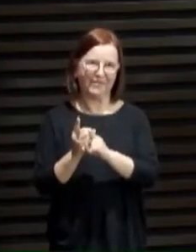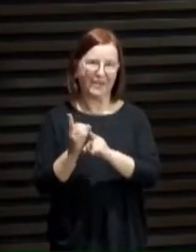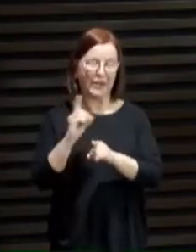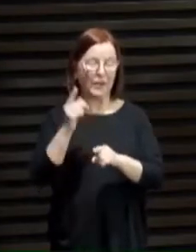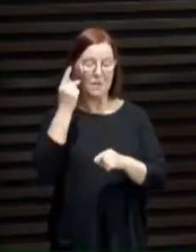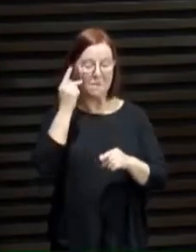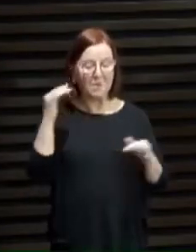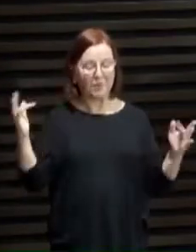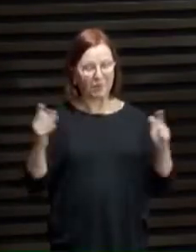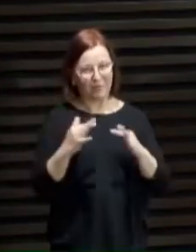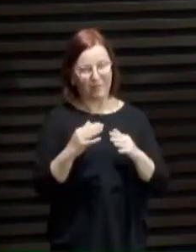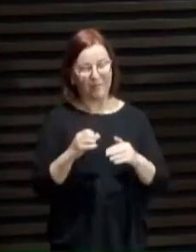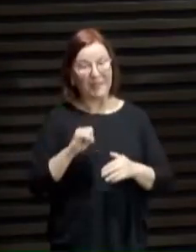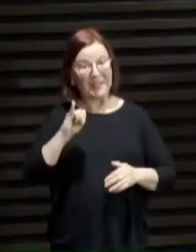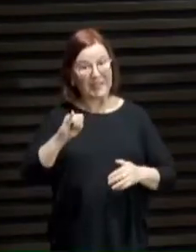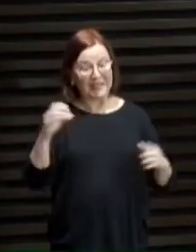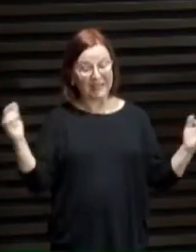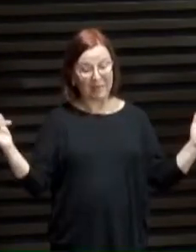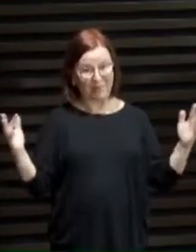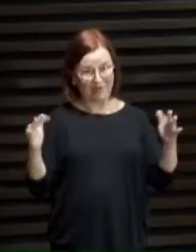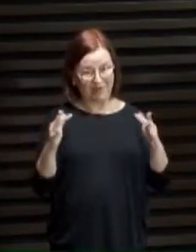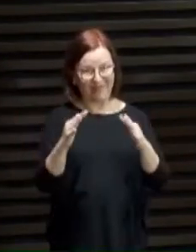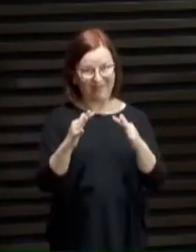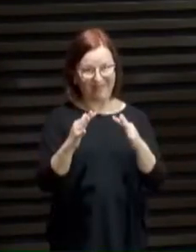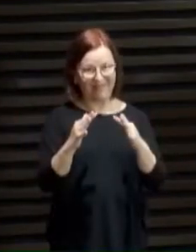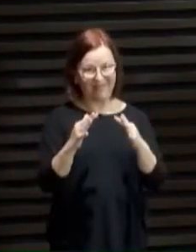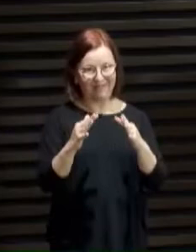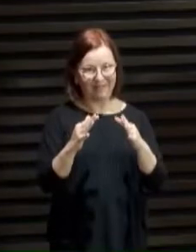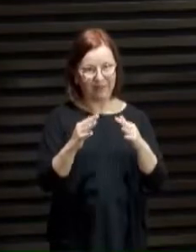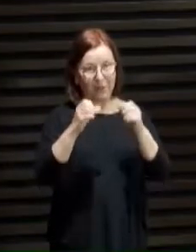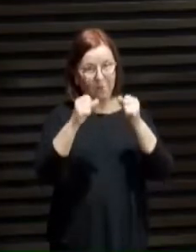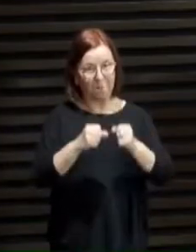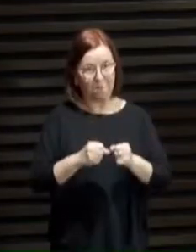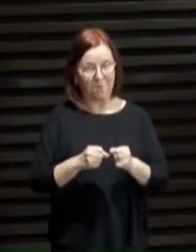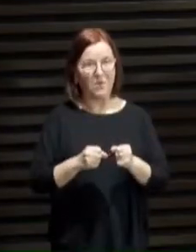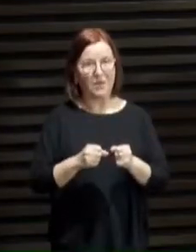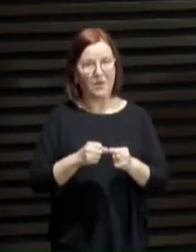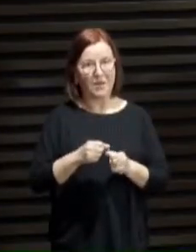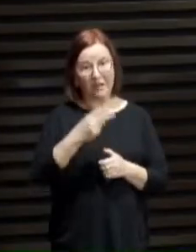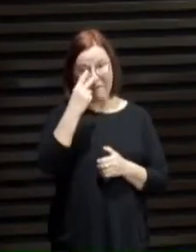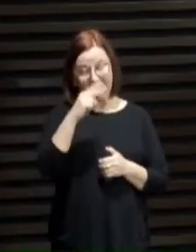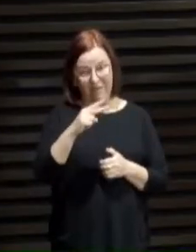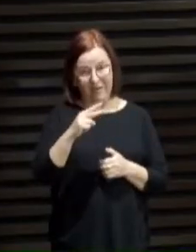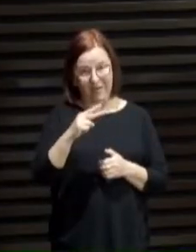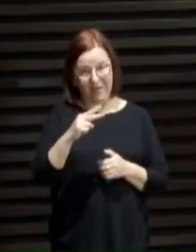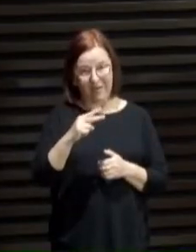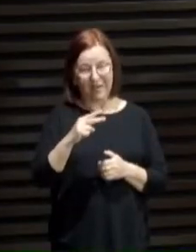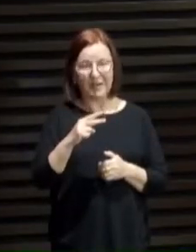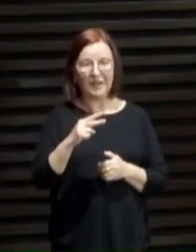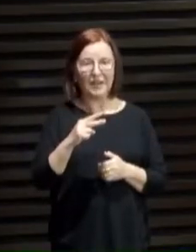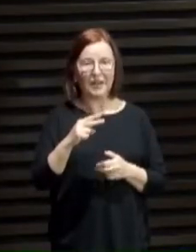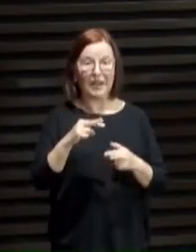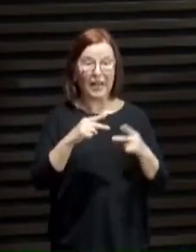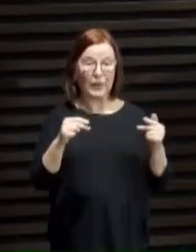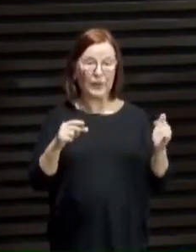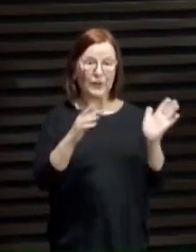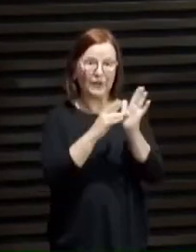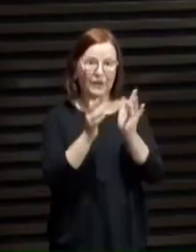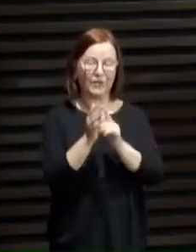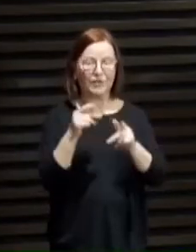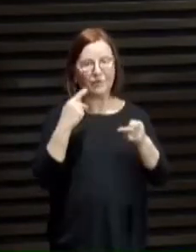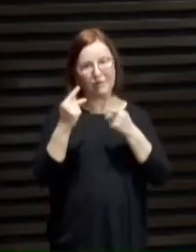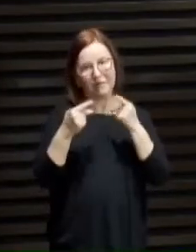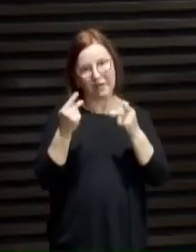E se as multidões podem ouvir o que Jesus disse, foi porque ele em primeiro lugar disse aos